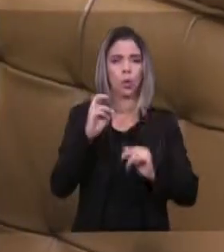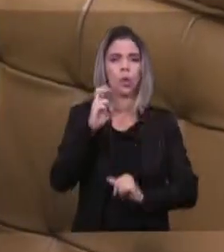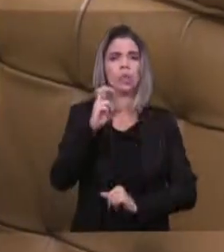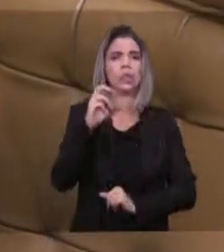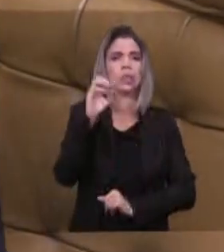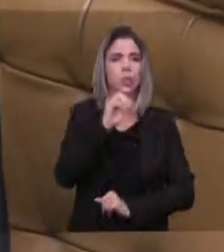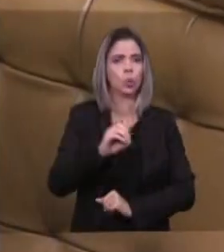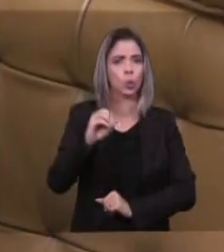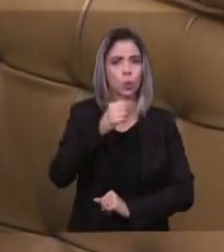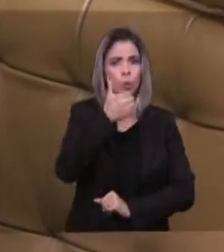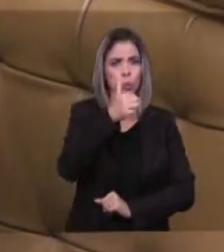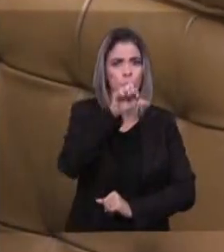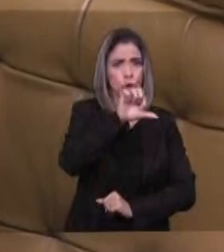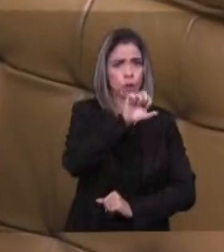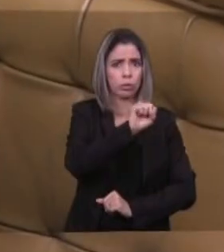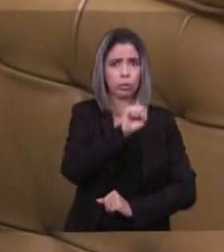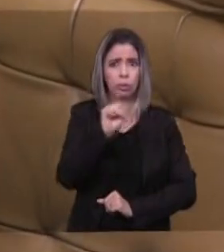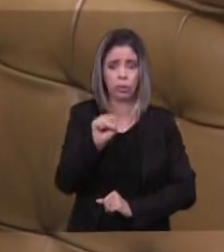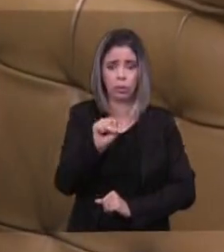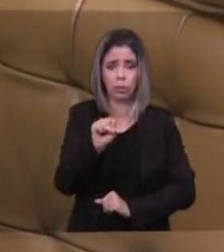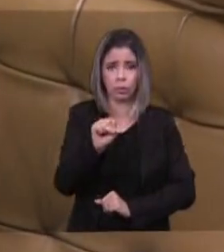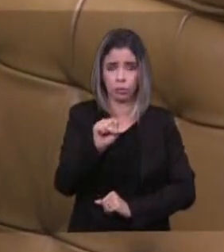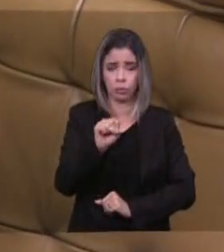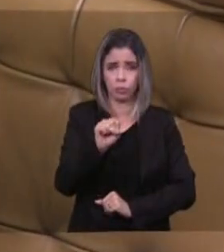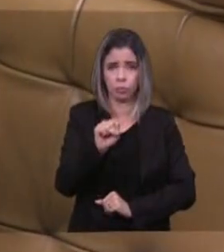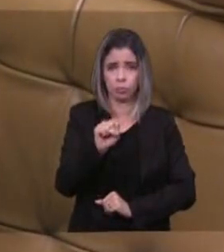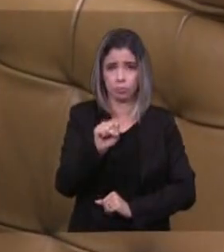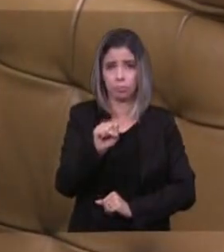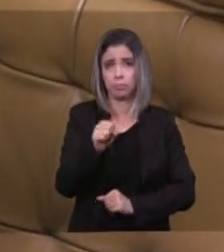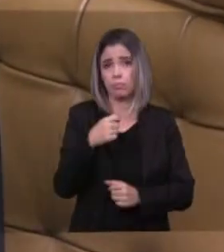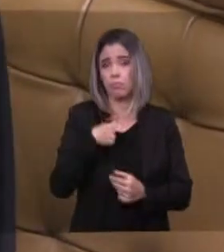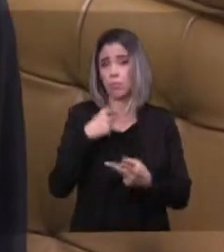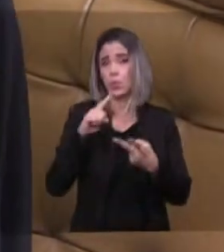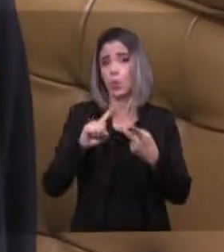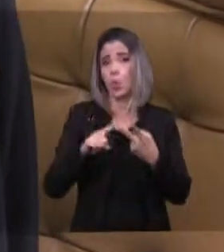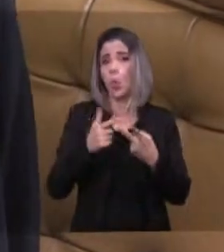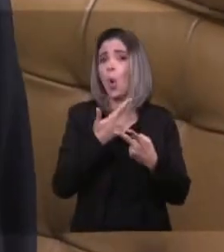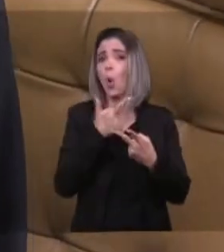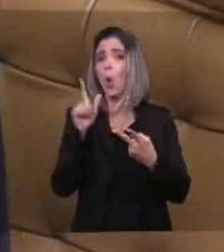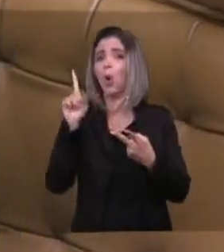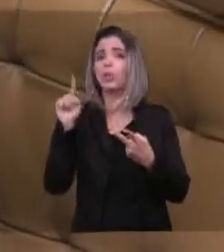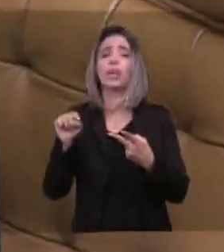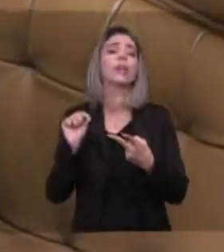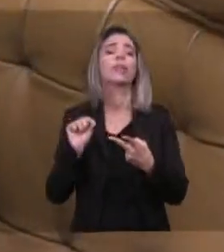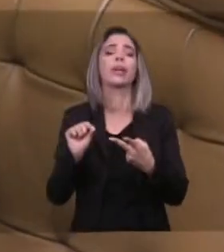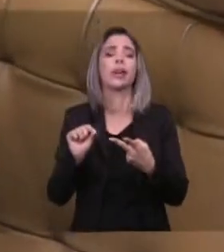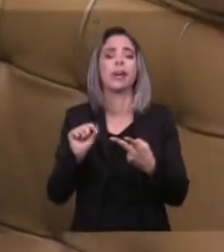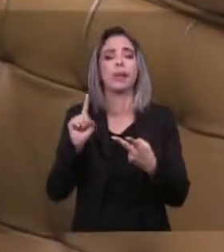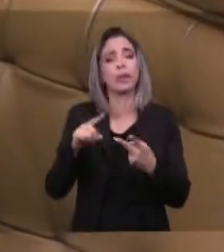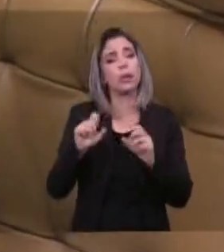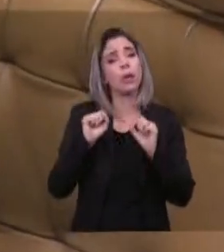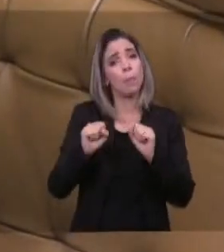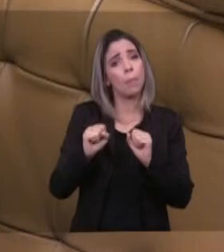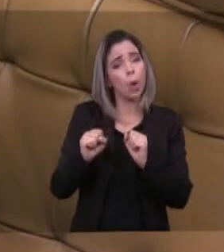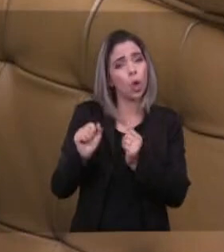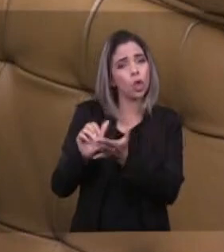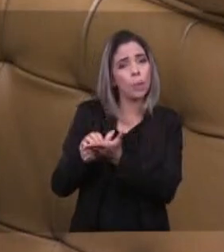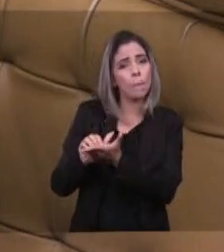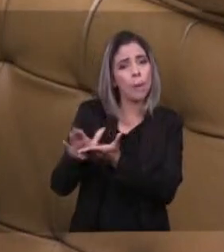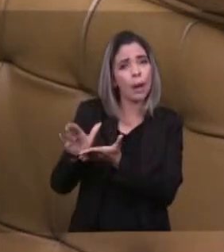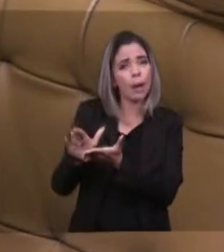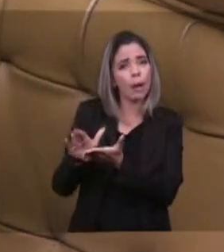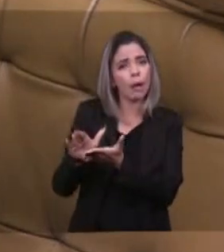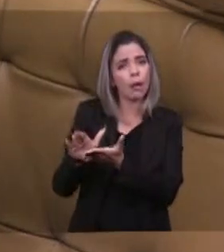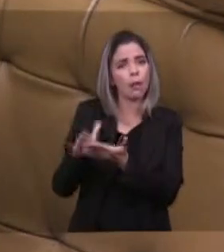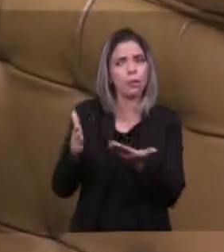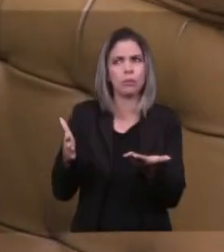outubro de 88. Essa era uma premissa. A segunda era que era possível desapropriar.